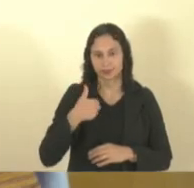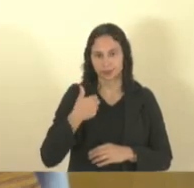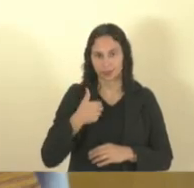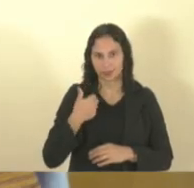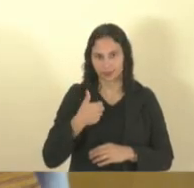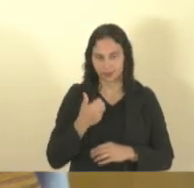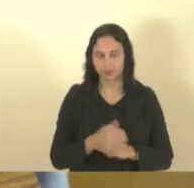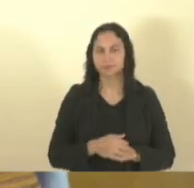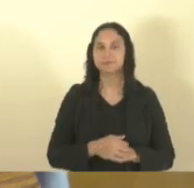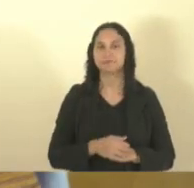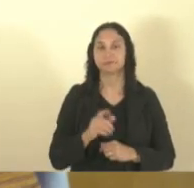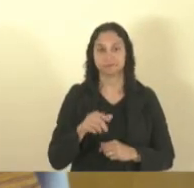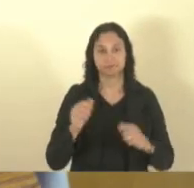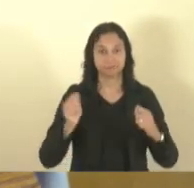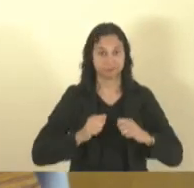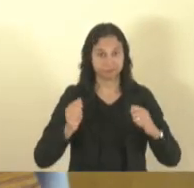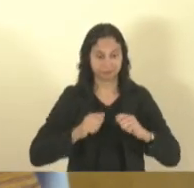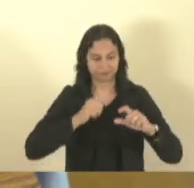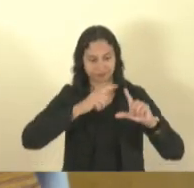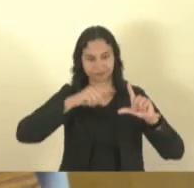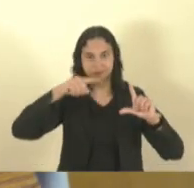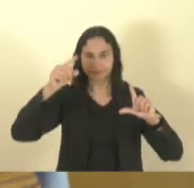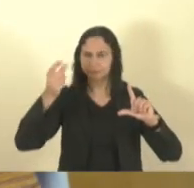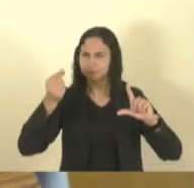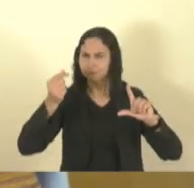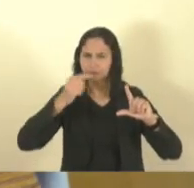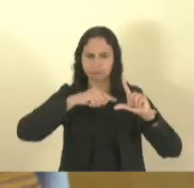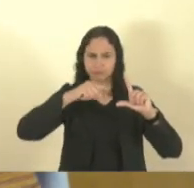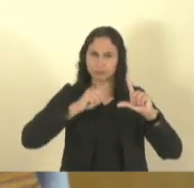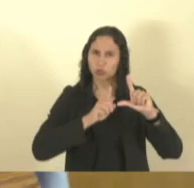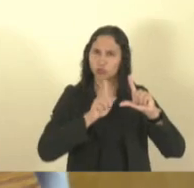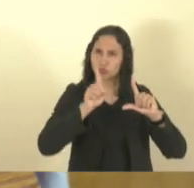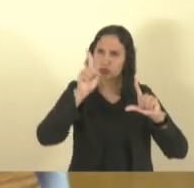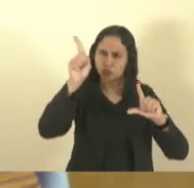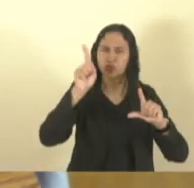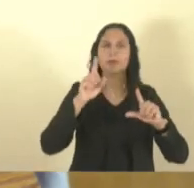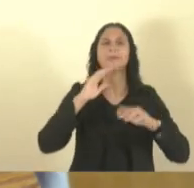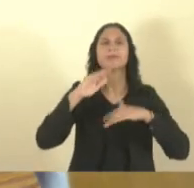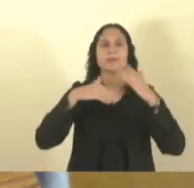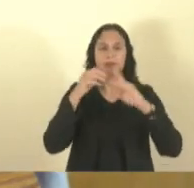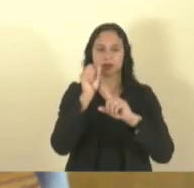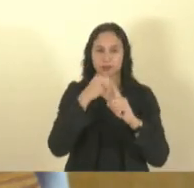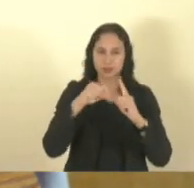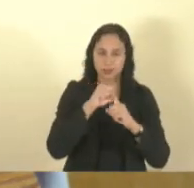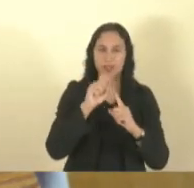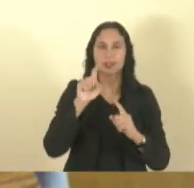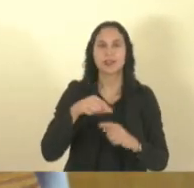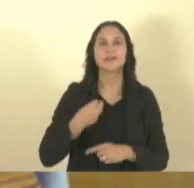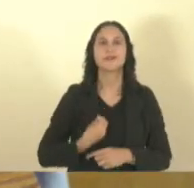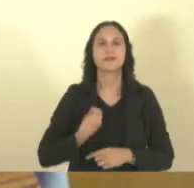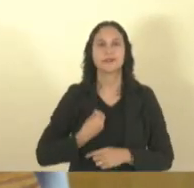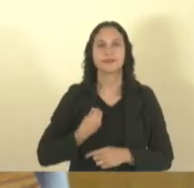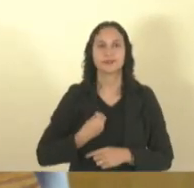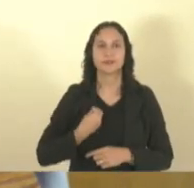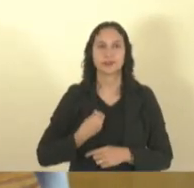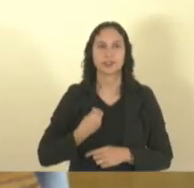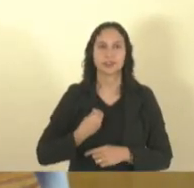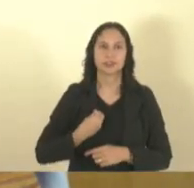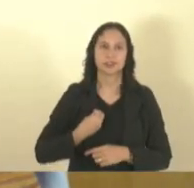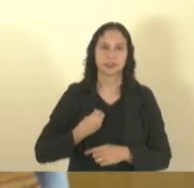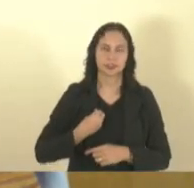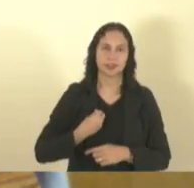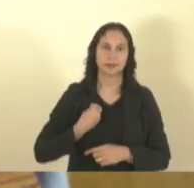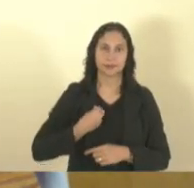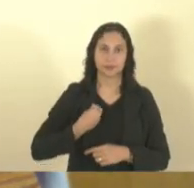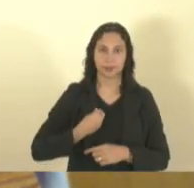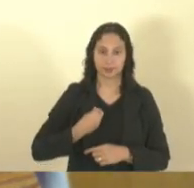certeza de unir crescimento econômico, desenvolvimento social e prosperidade para os capixabas, e em